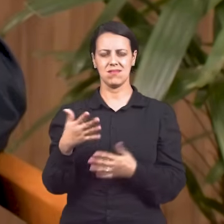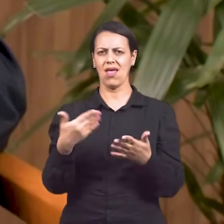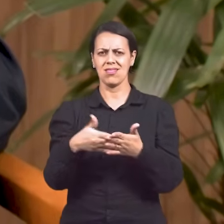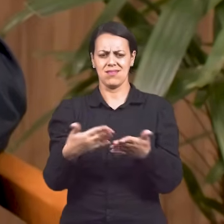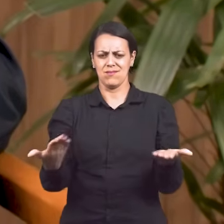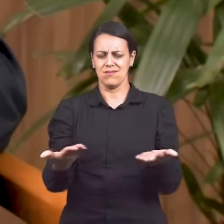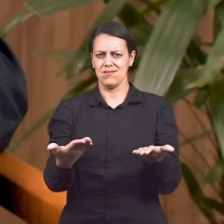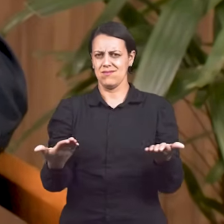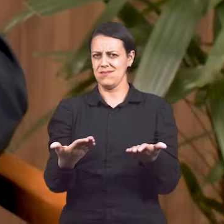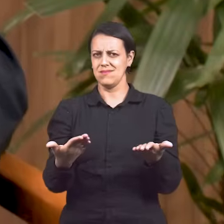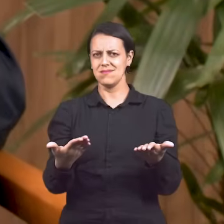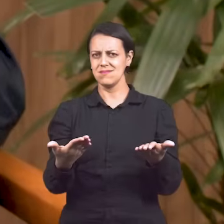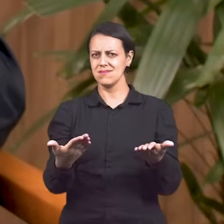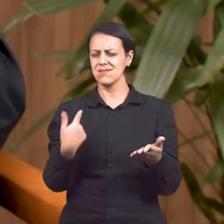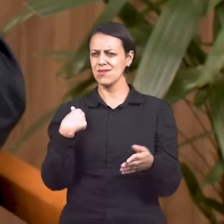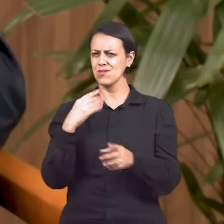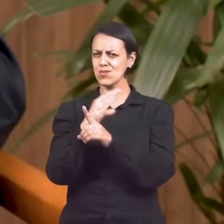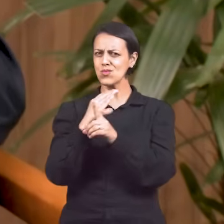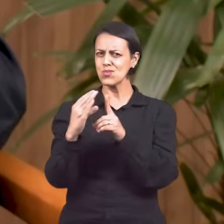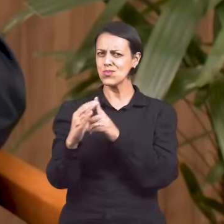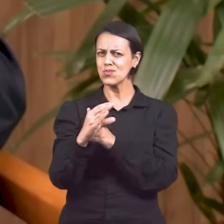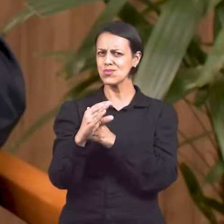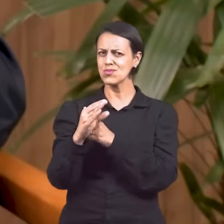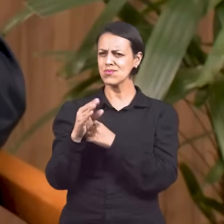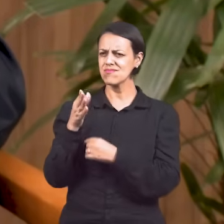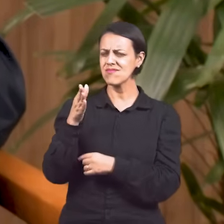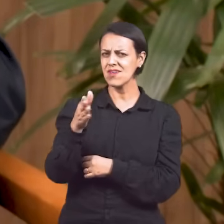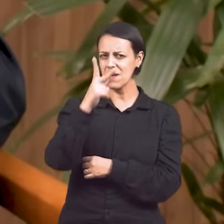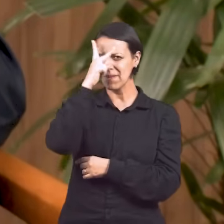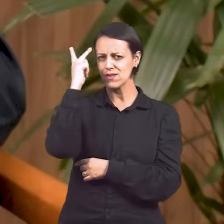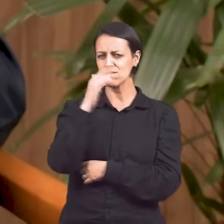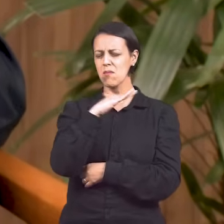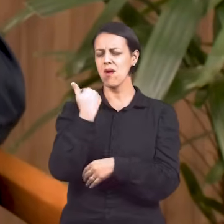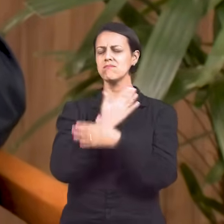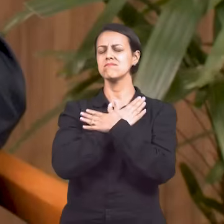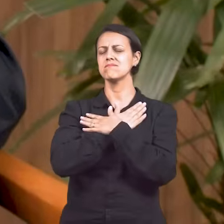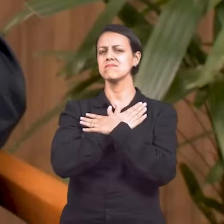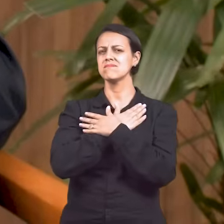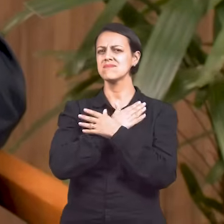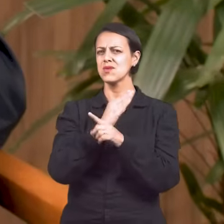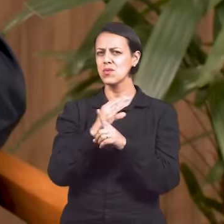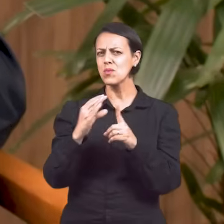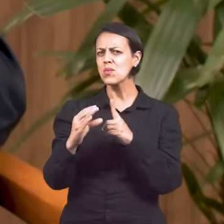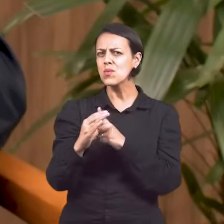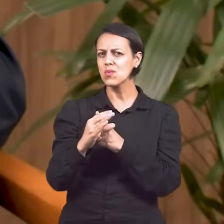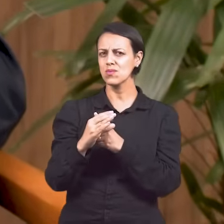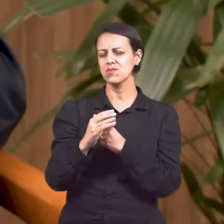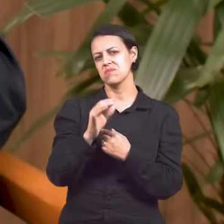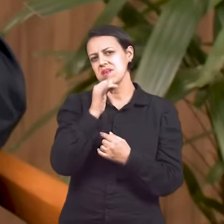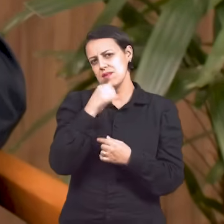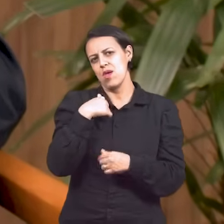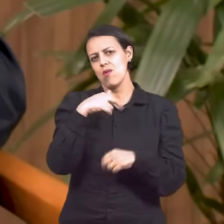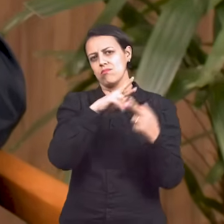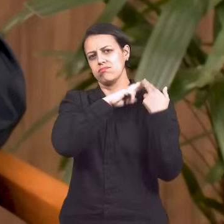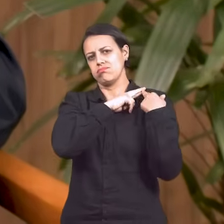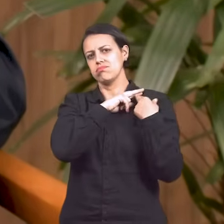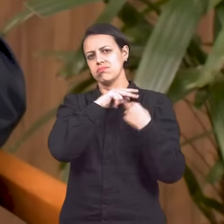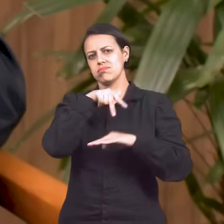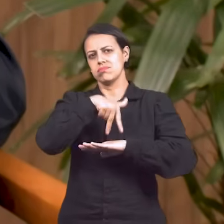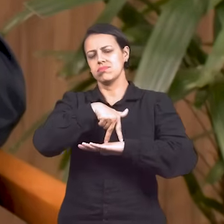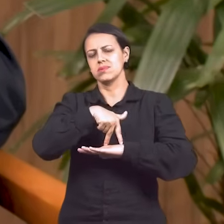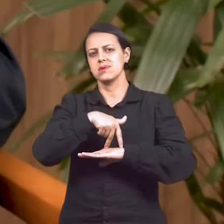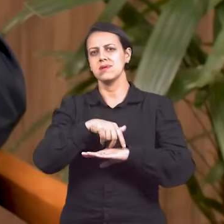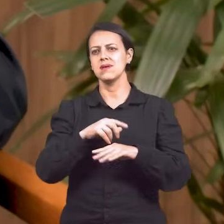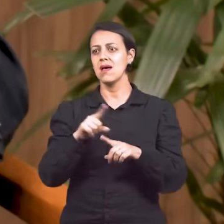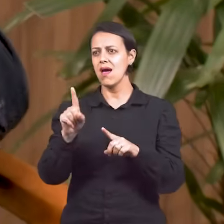festa. Eu nunca participei, até hoje, de um culto de passamento que